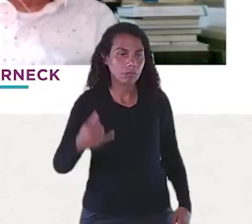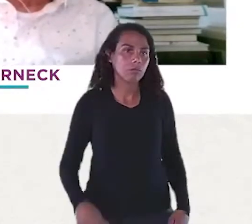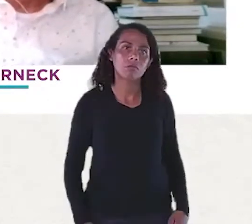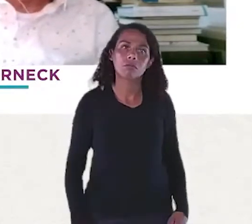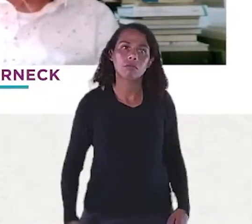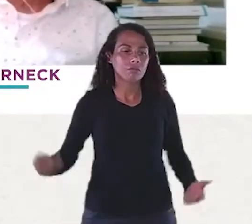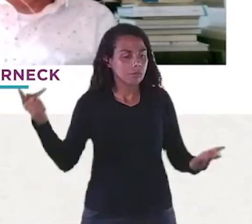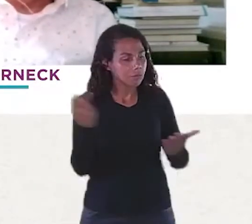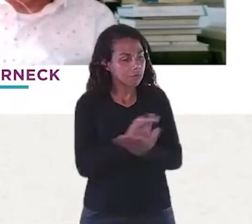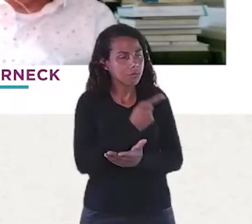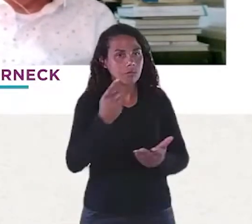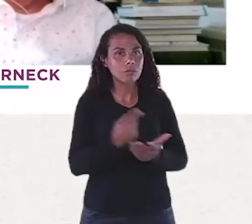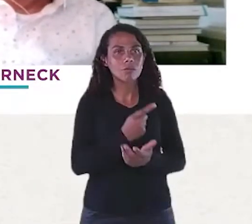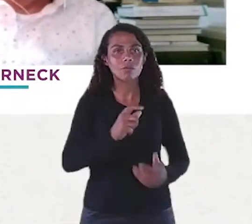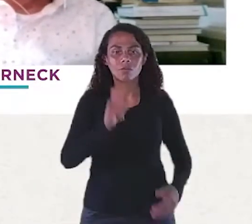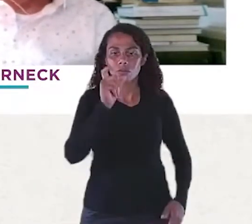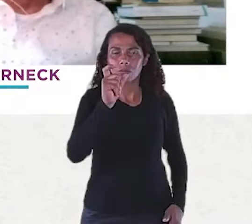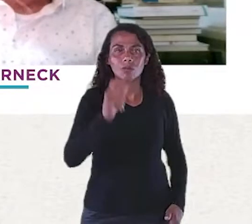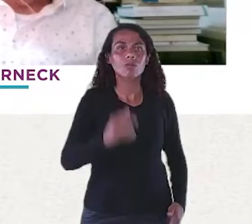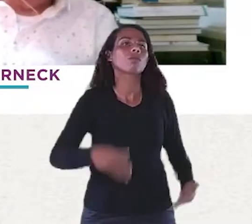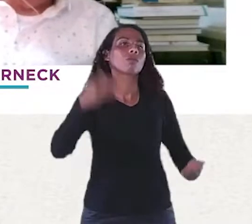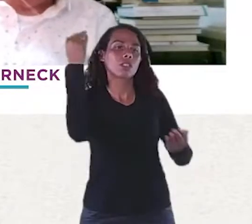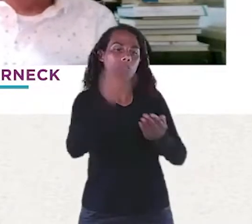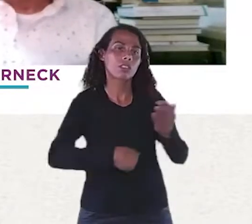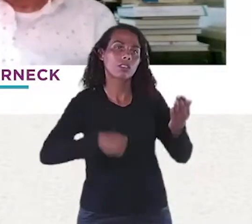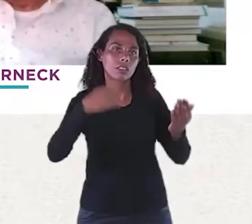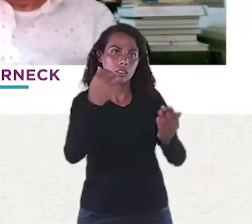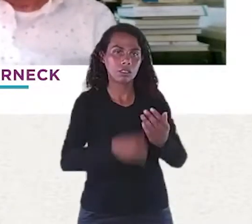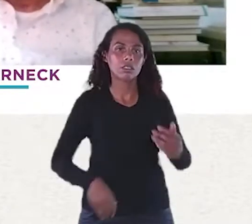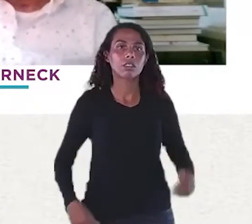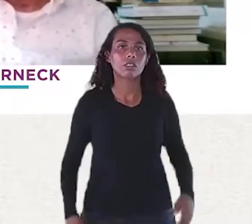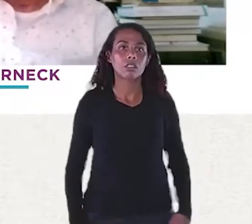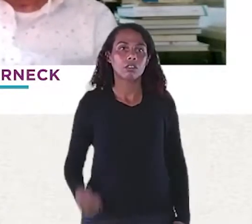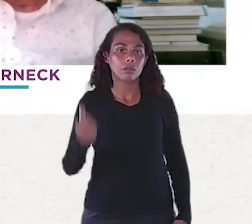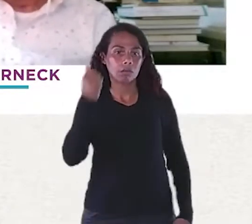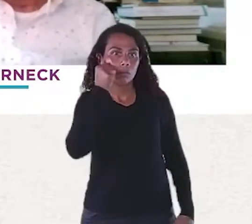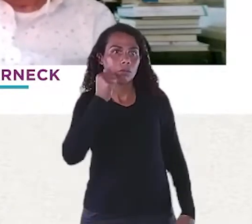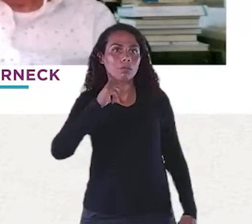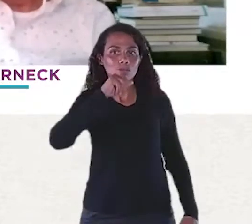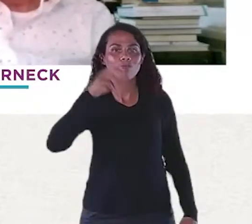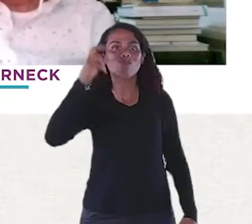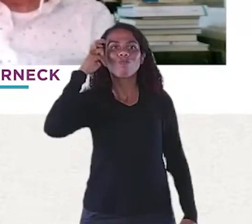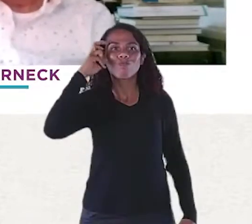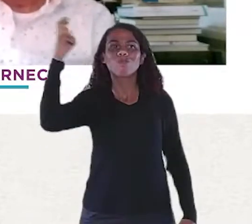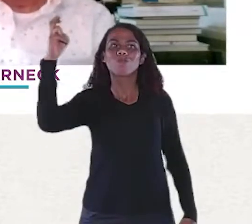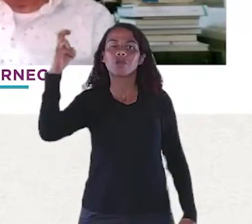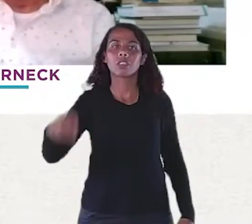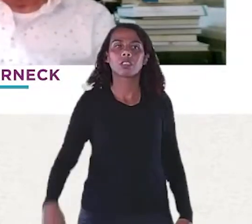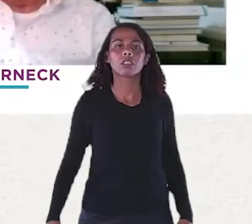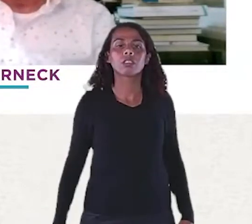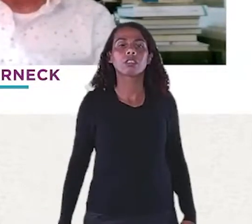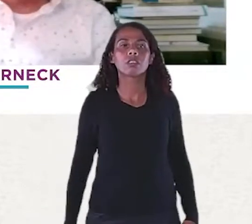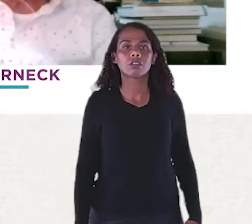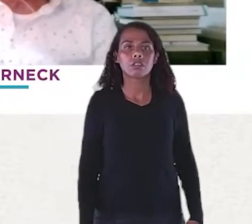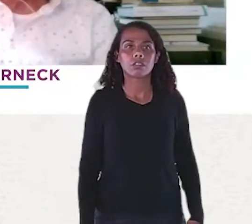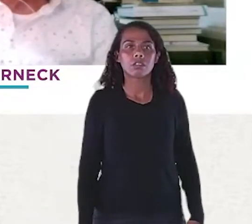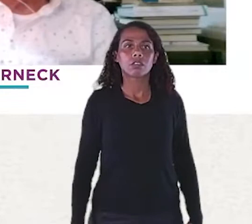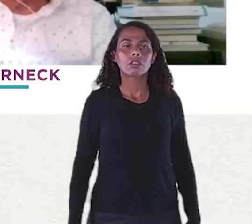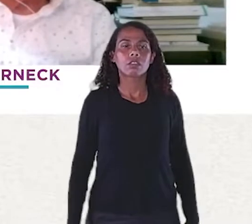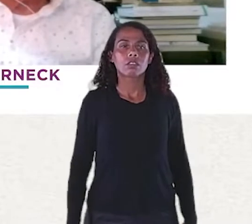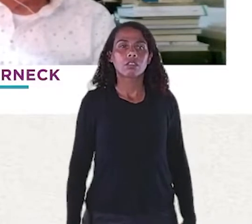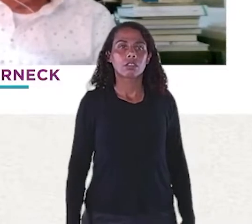de várias coisas, que podia ser uma roupa mais chamativa, que podia ser uma pessoa